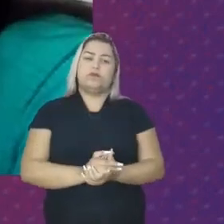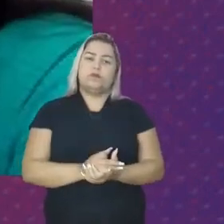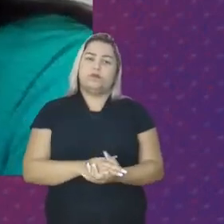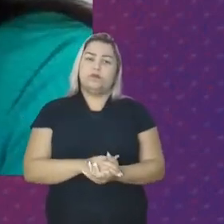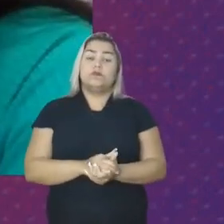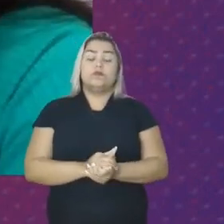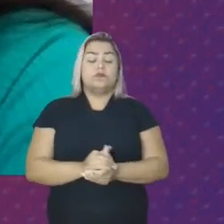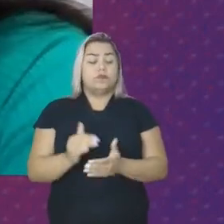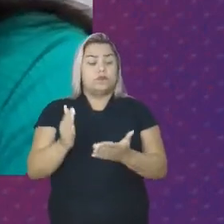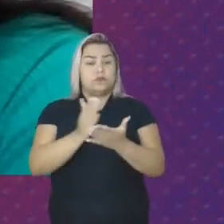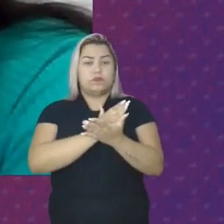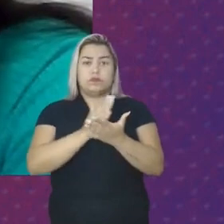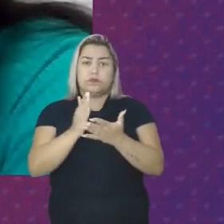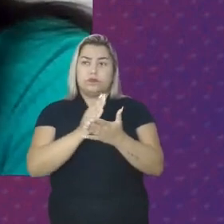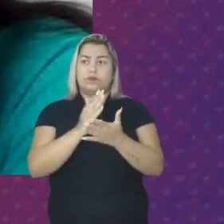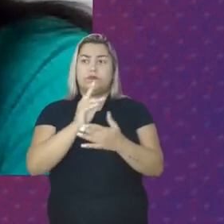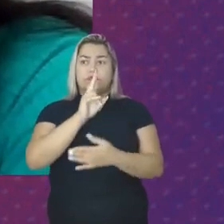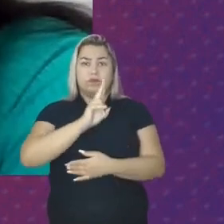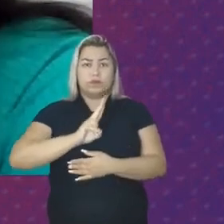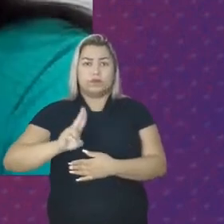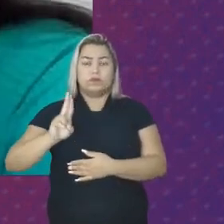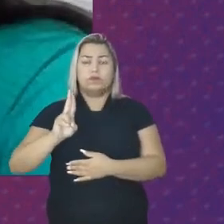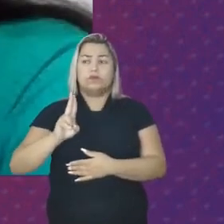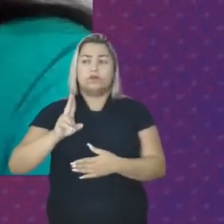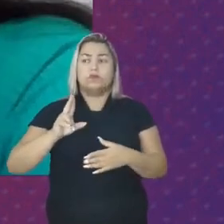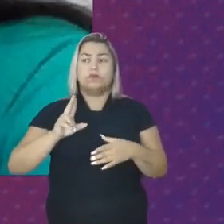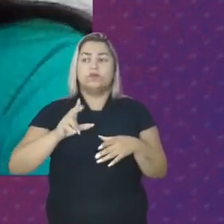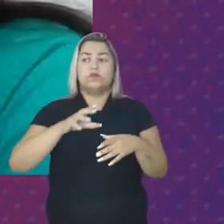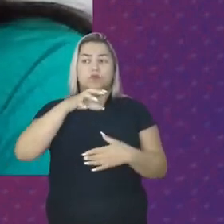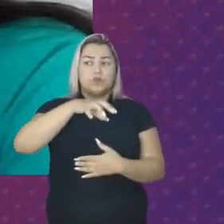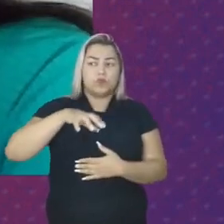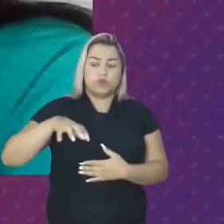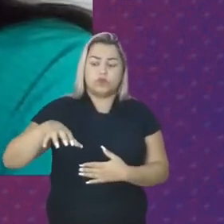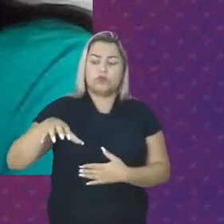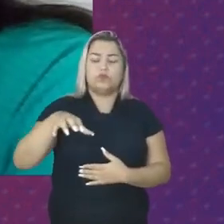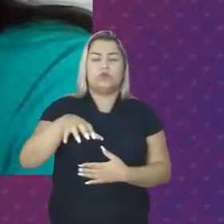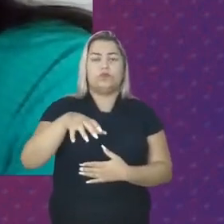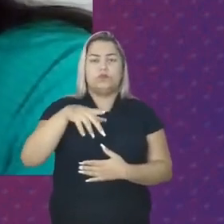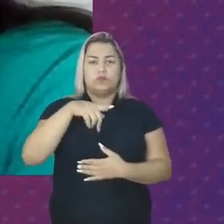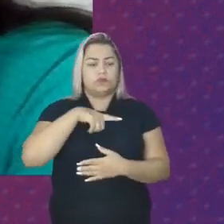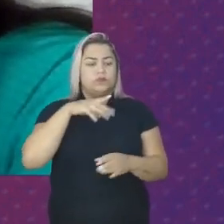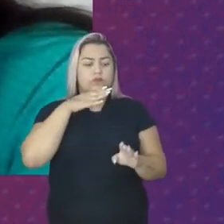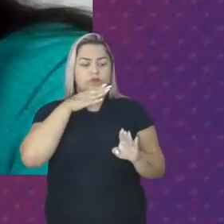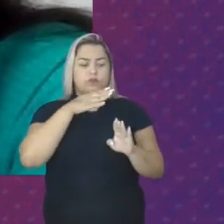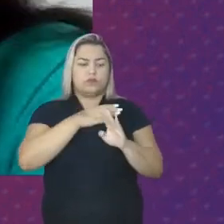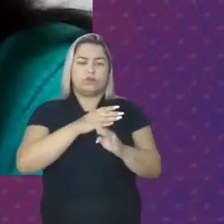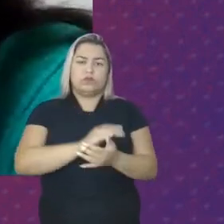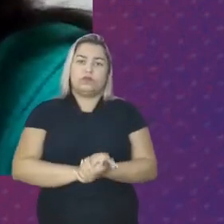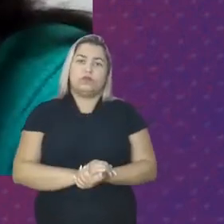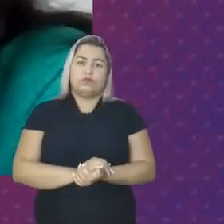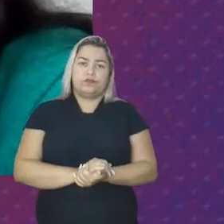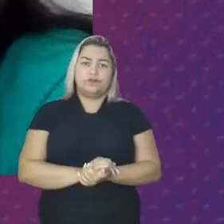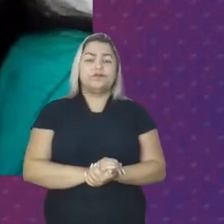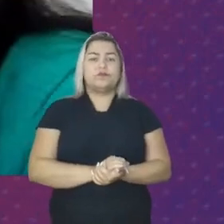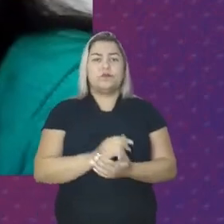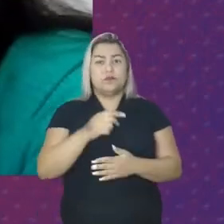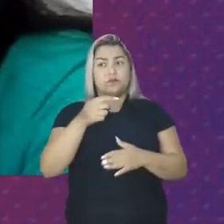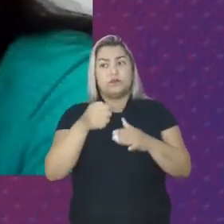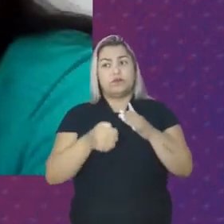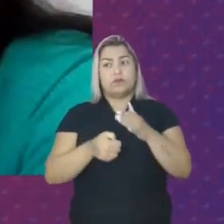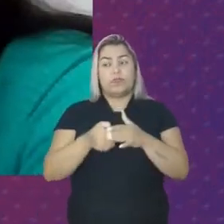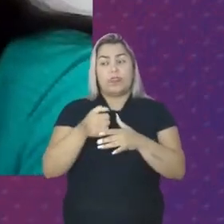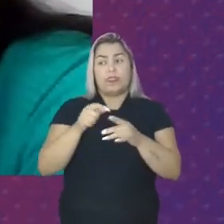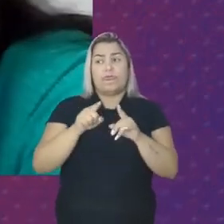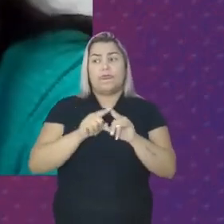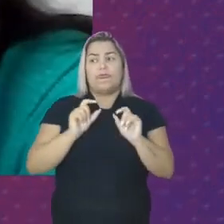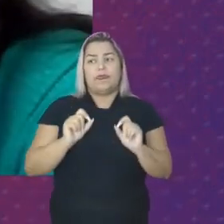né? E algumas unidades federativas têm ponto focal, mas são poucas